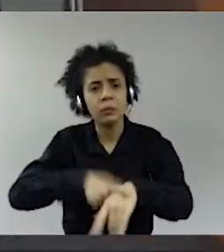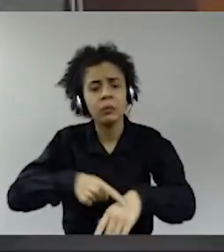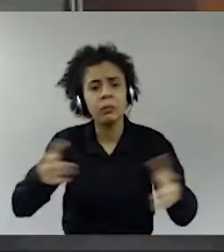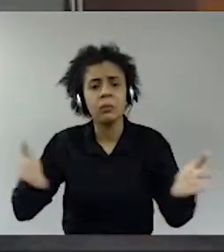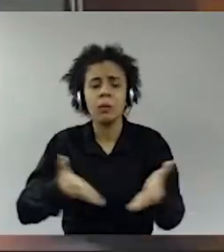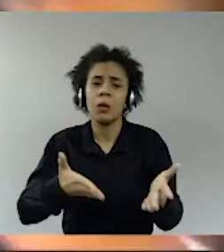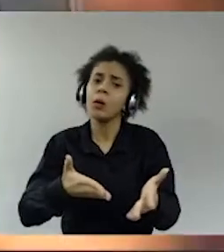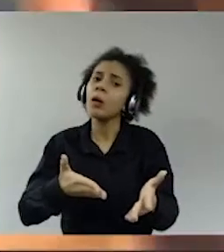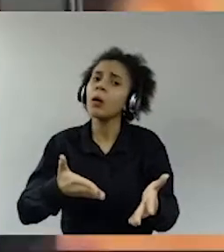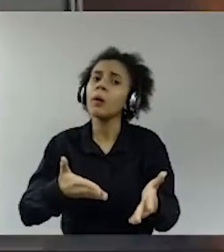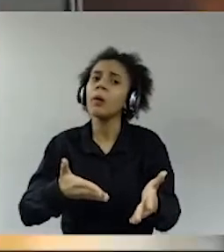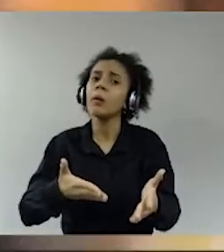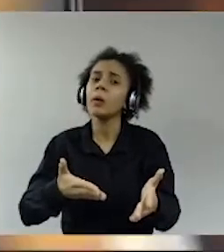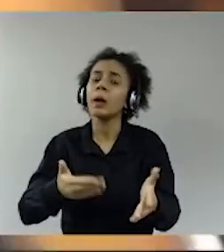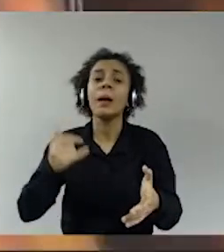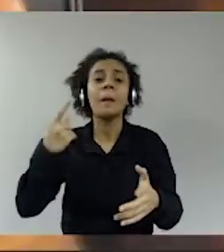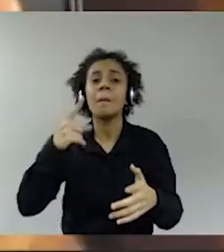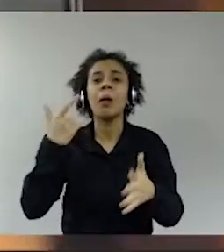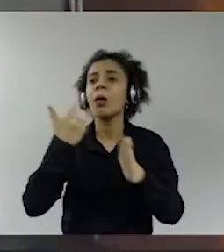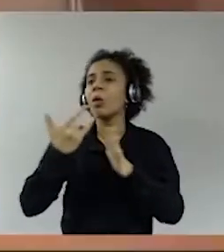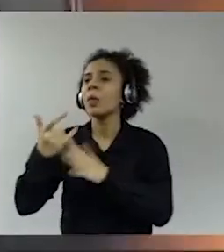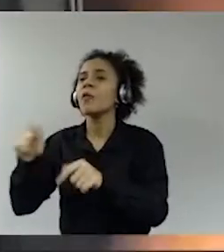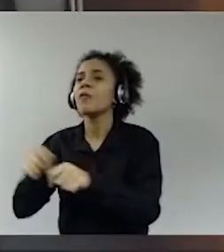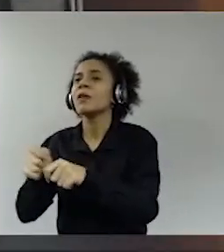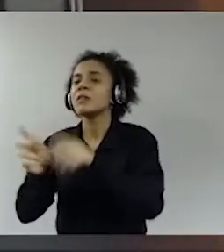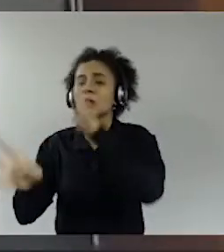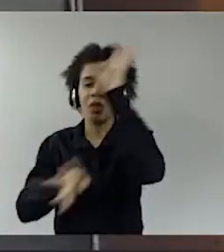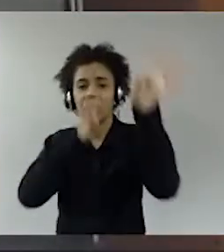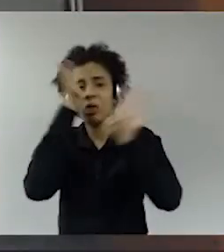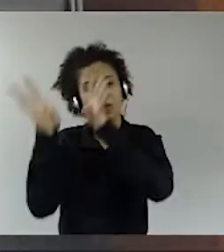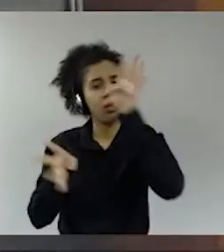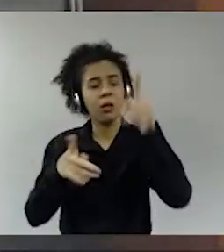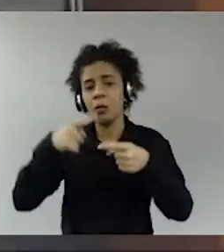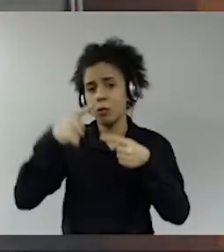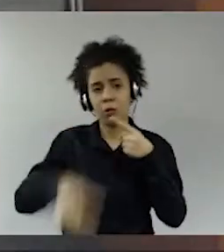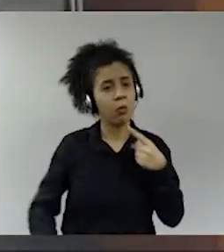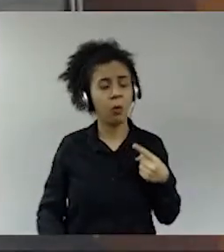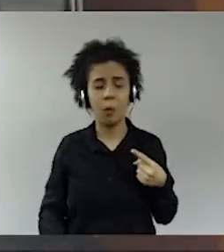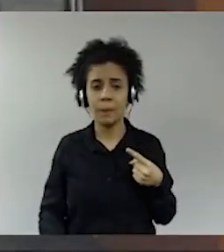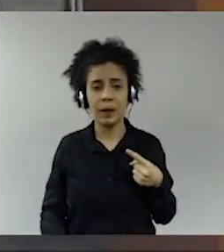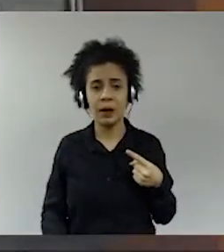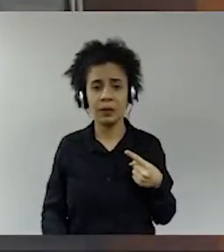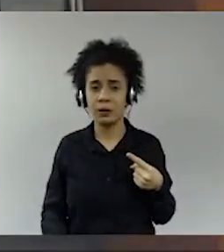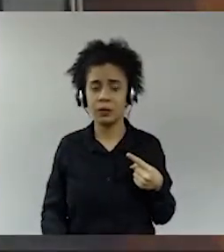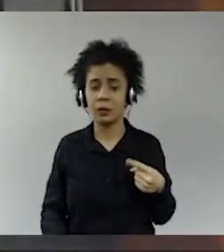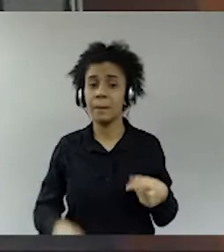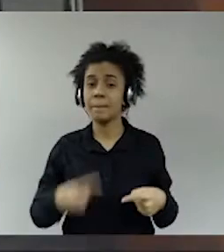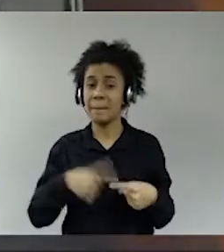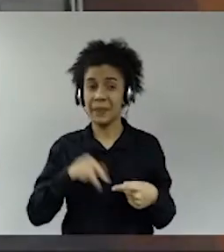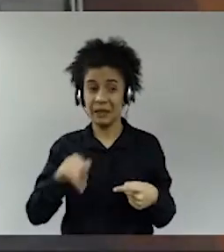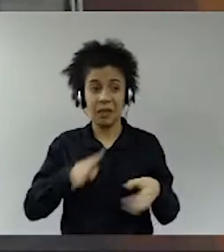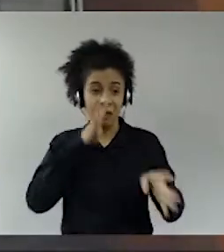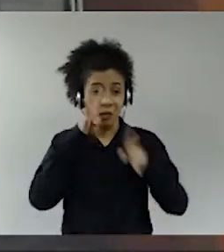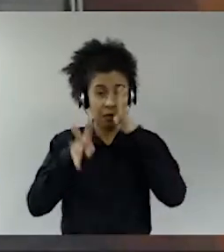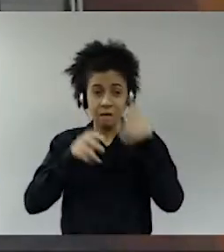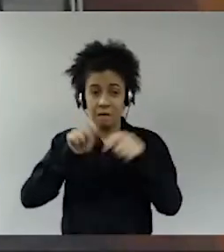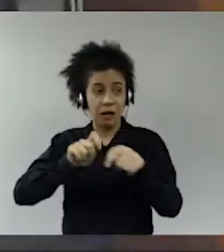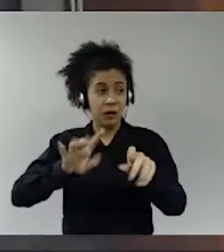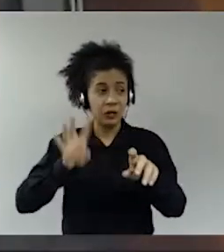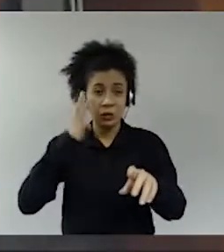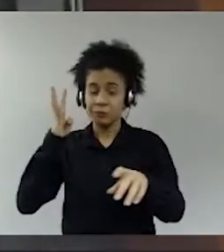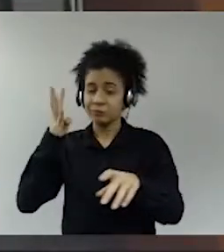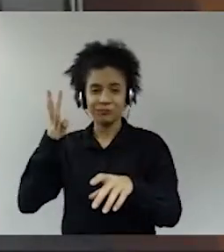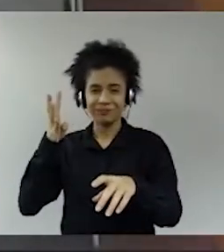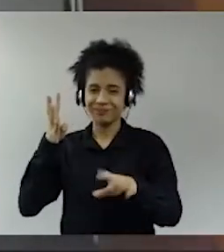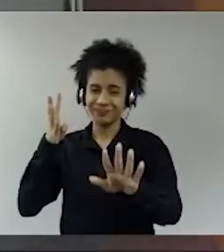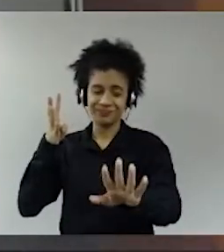de pânico e ansiedade de querer resolver as coisas de uma hora para outra, porque quando isso é feito, os